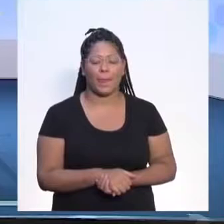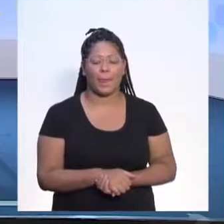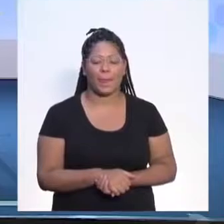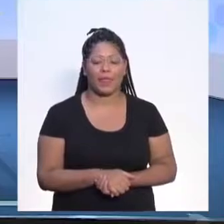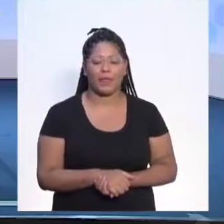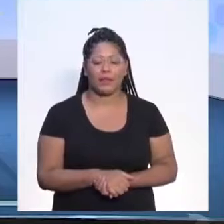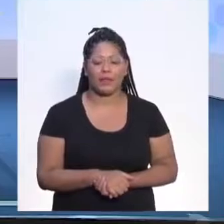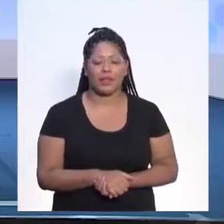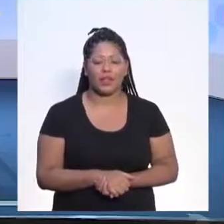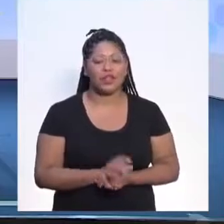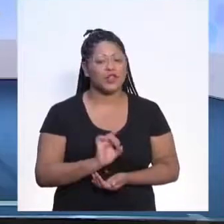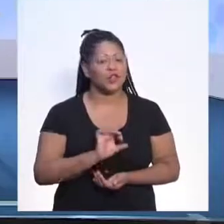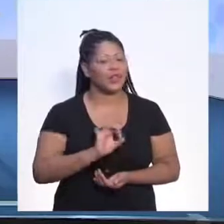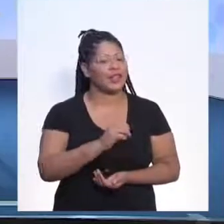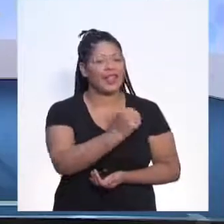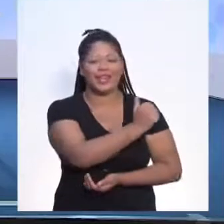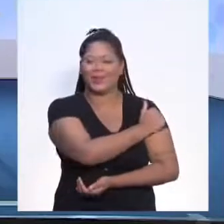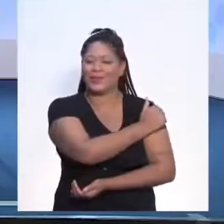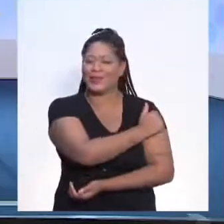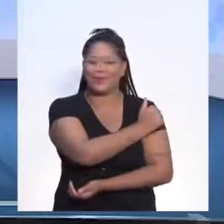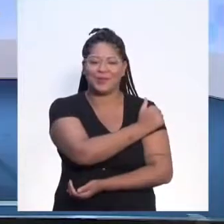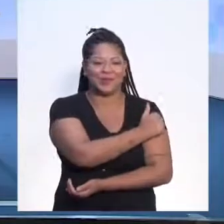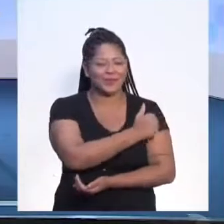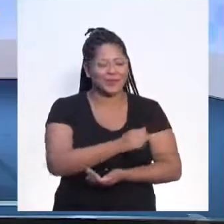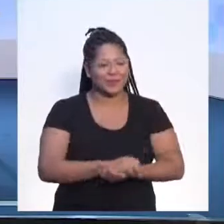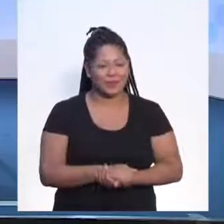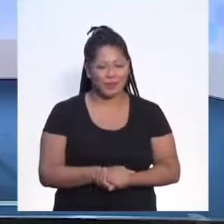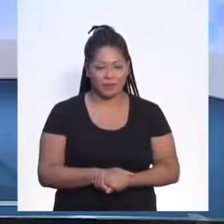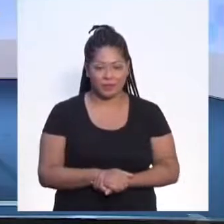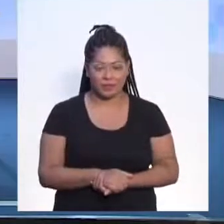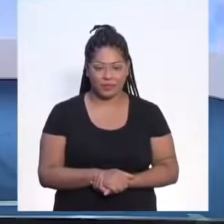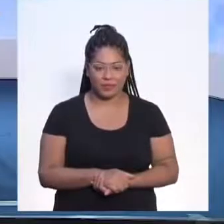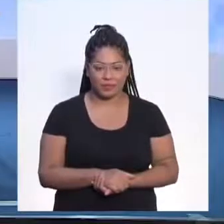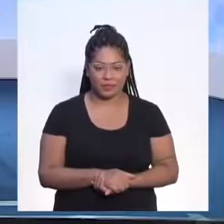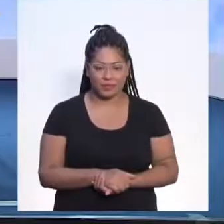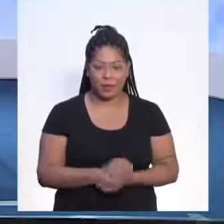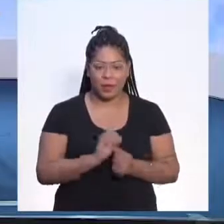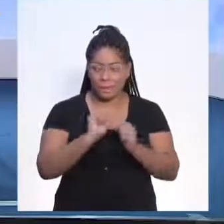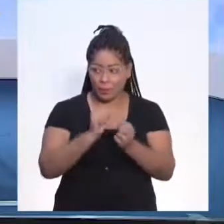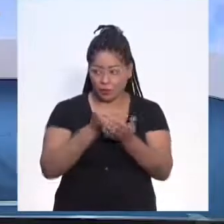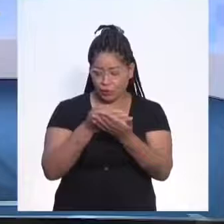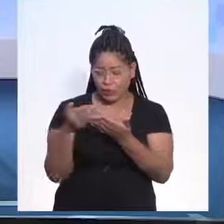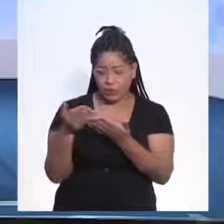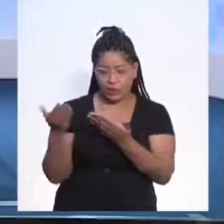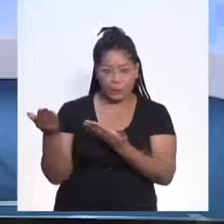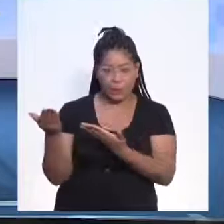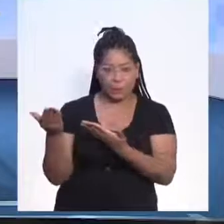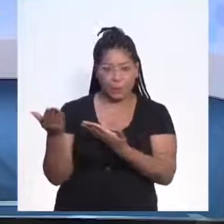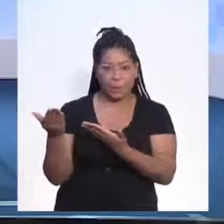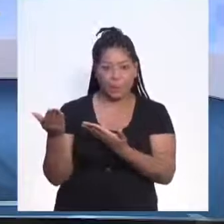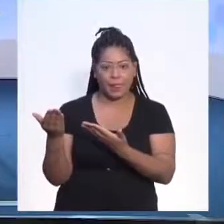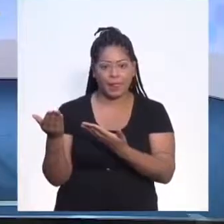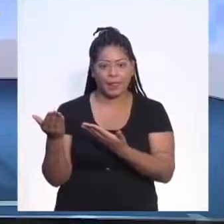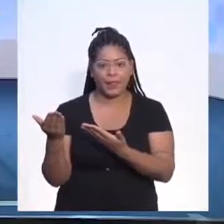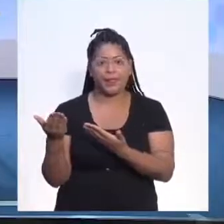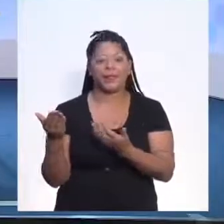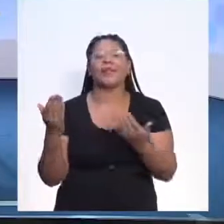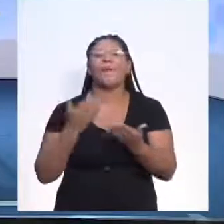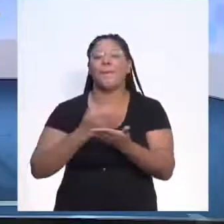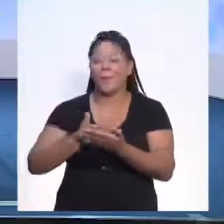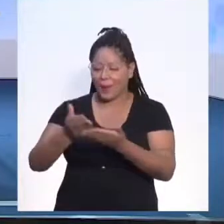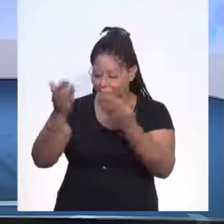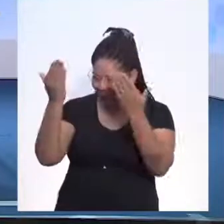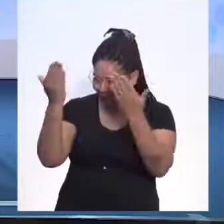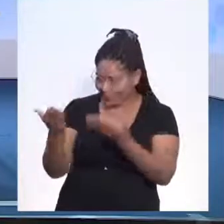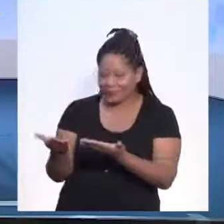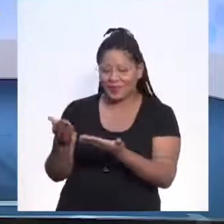aluno? Só tem aluno? Pode passar a palavra? Pode, Então, passa a vamos lá. palavra, Manuela. Passa a palavra. Nossa querida